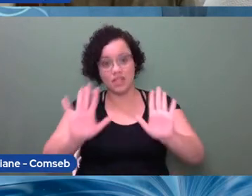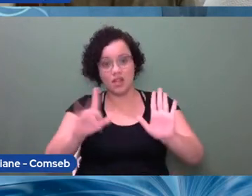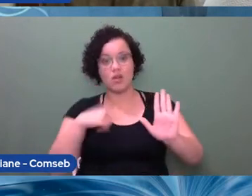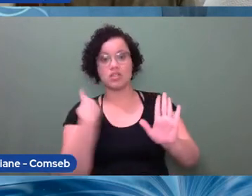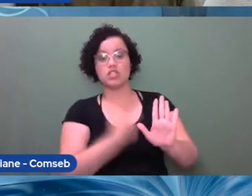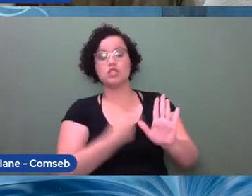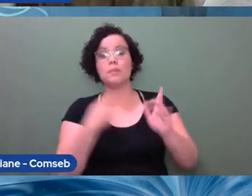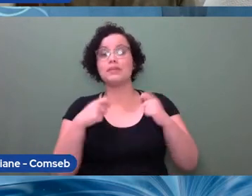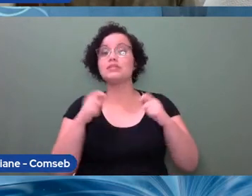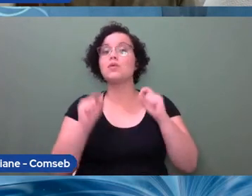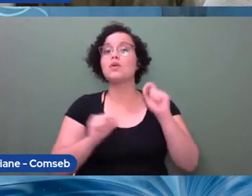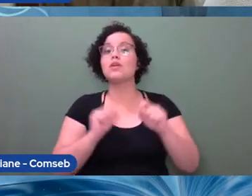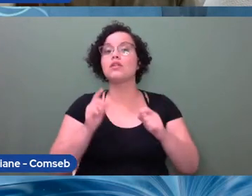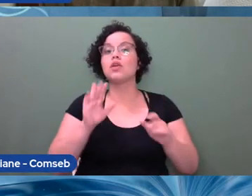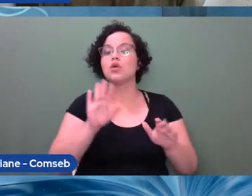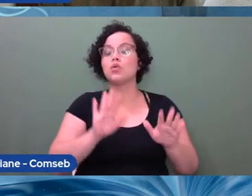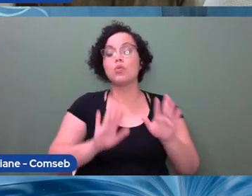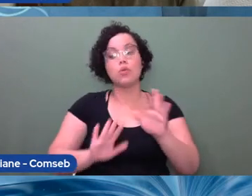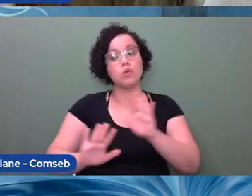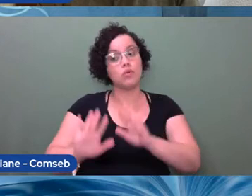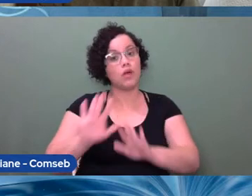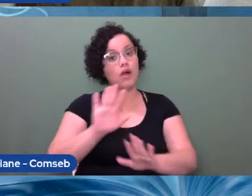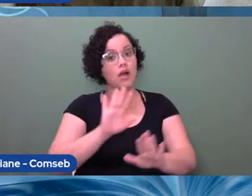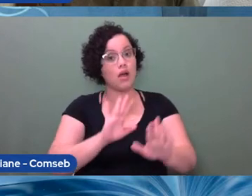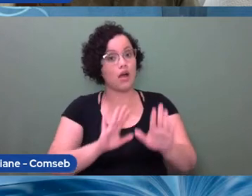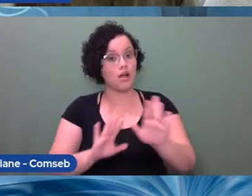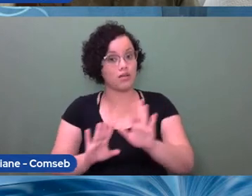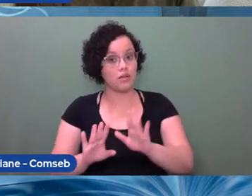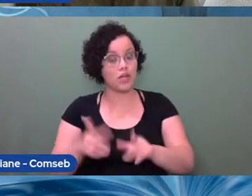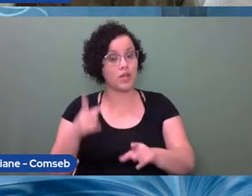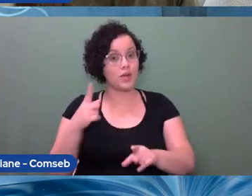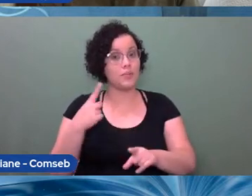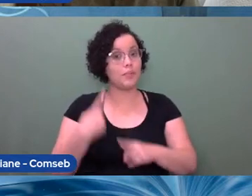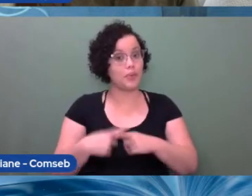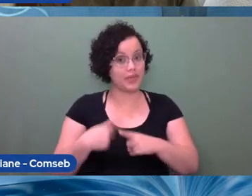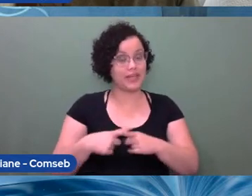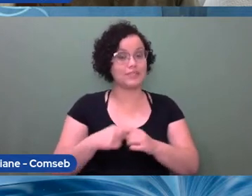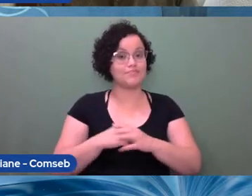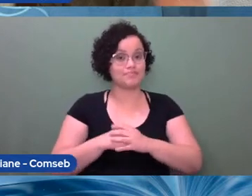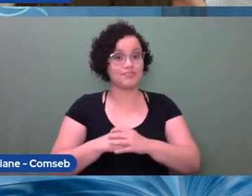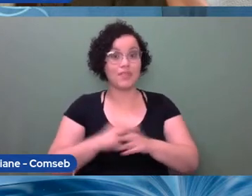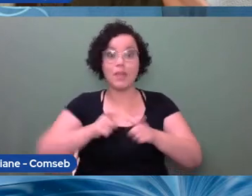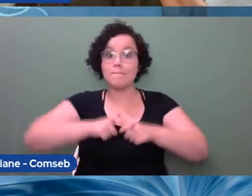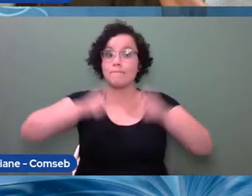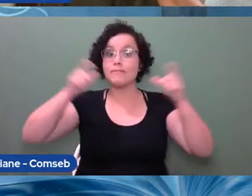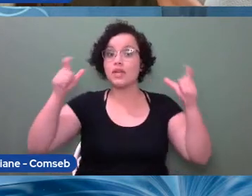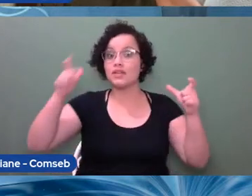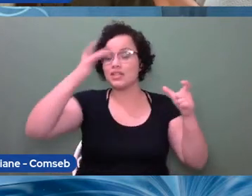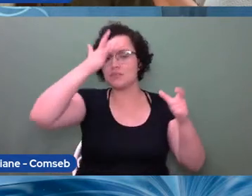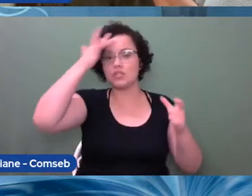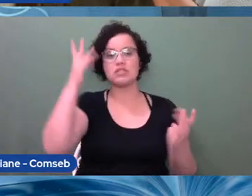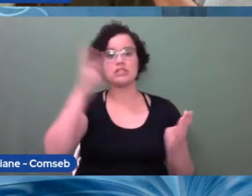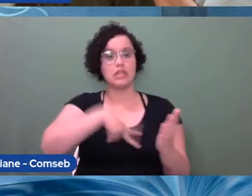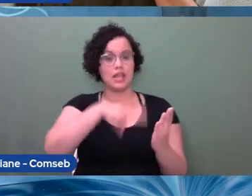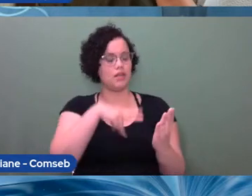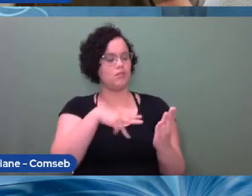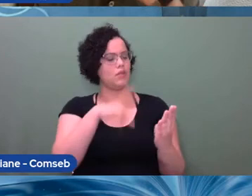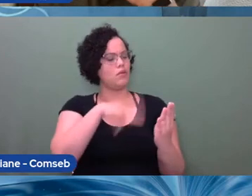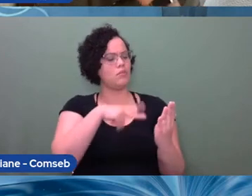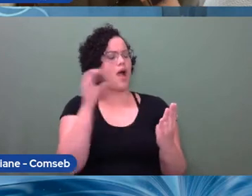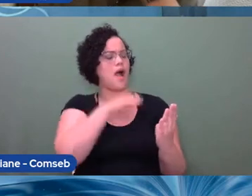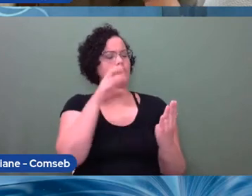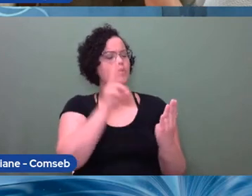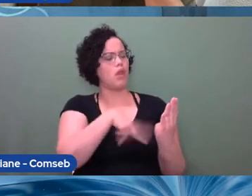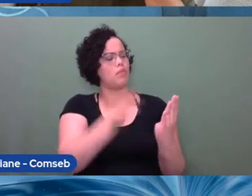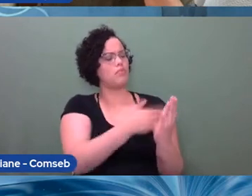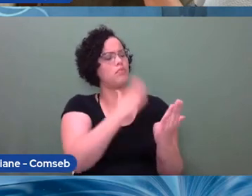ter cuidado, porque eu também, por essa razão mesma, a maioria das pessoas lê essa primeira parte muito rapidamente e